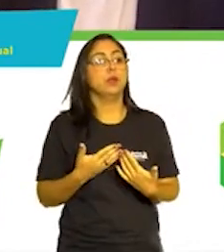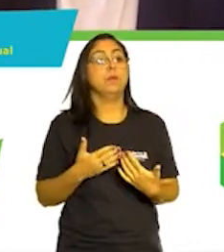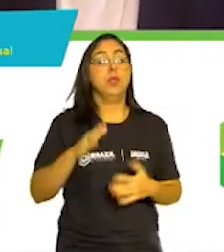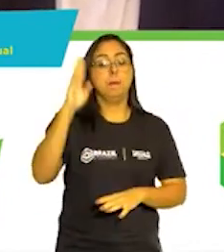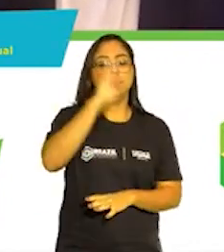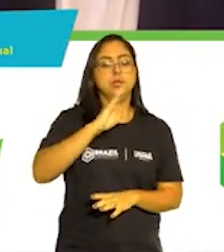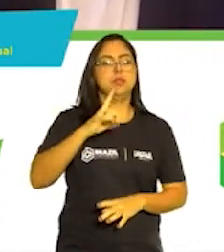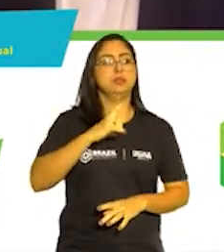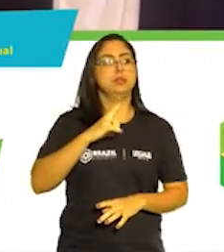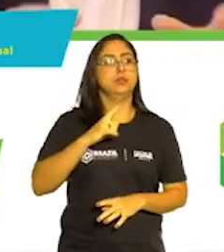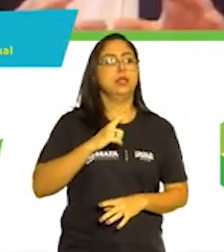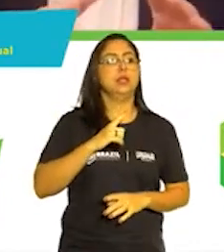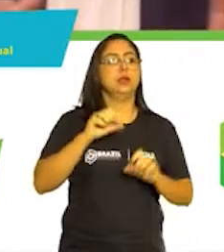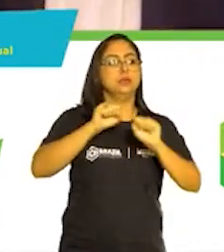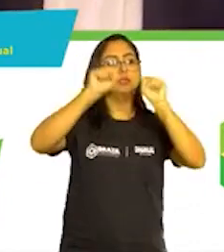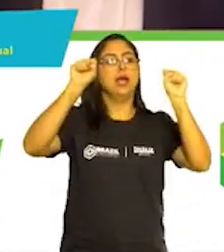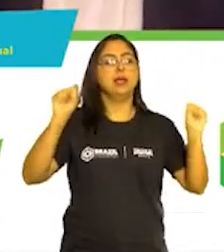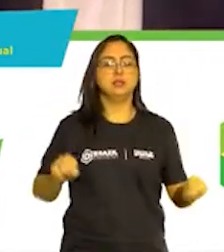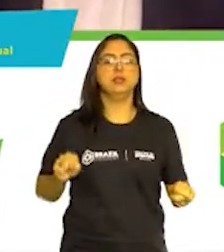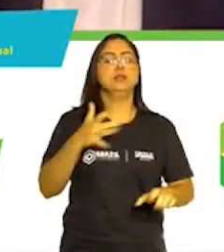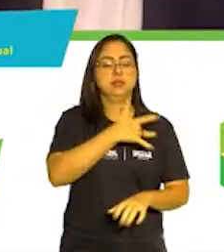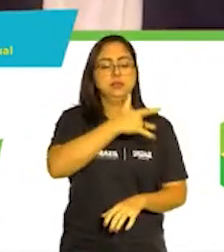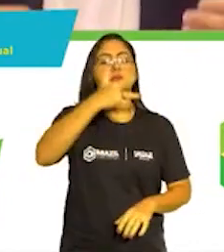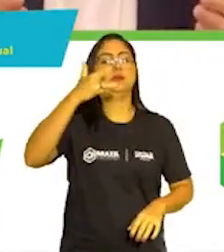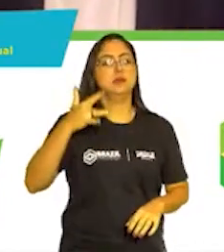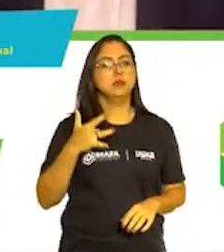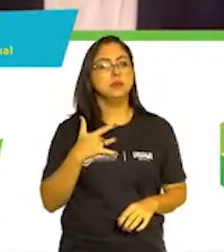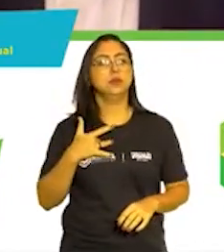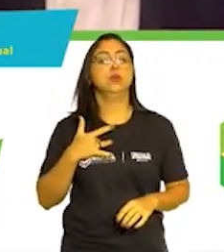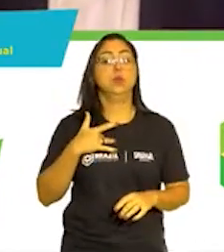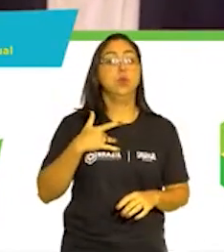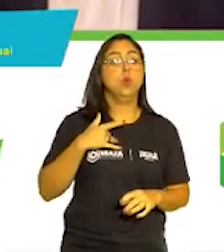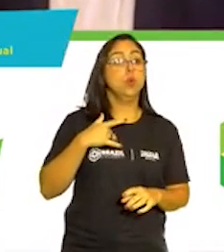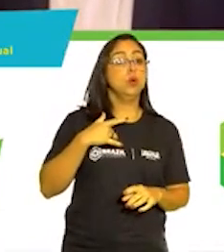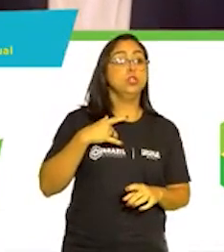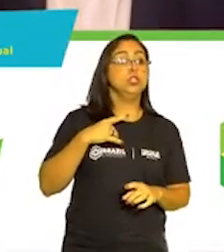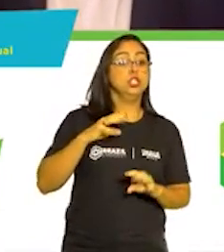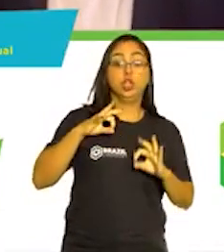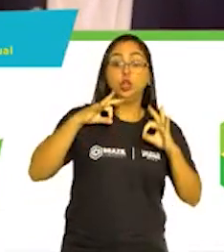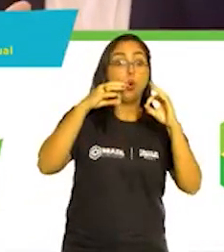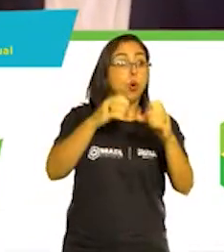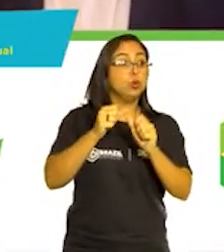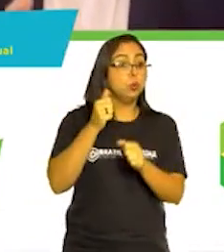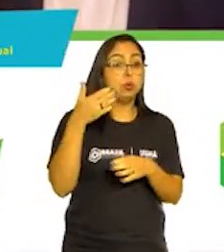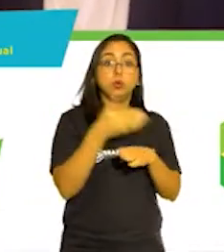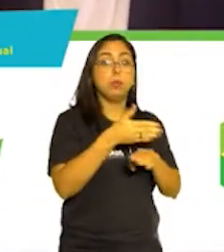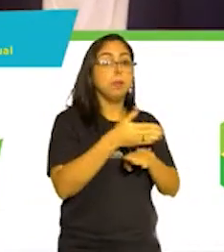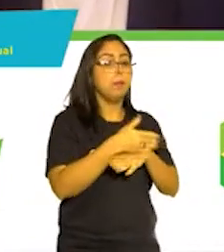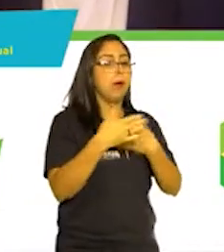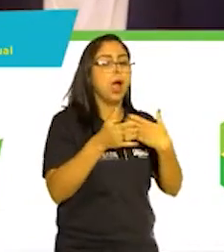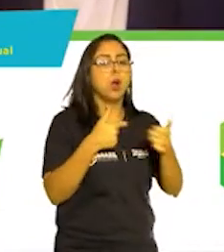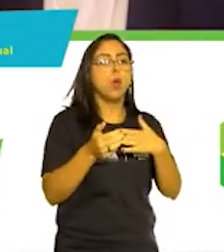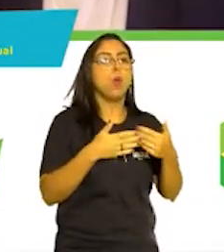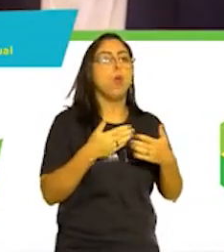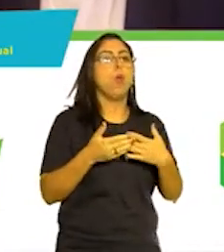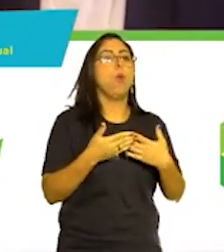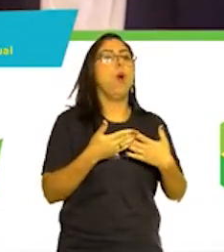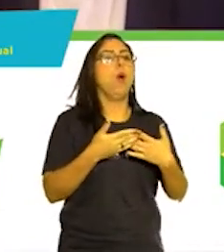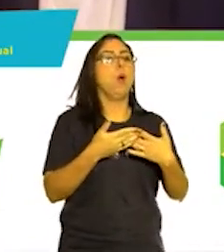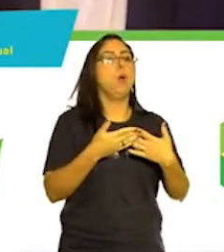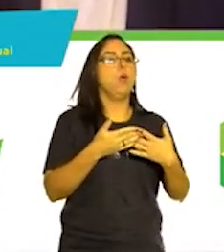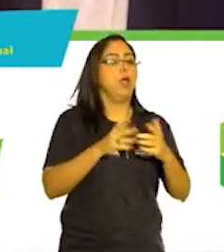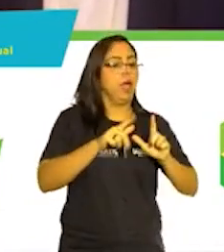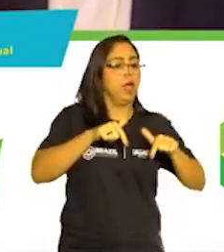que é universal, está aberto para todo mundo tem direito, é integral, cobre qualquer tipo de procedimento e